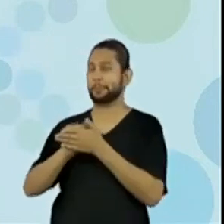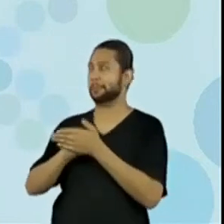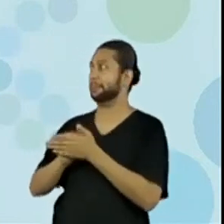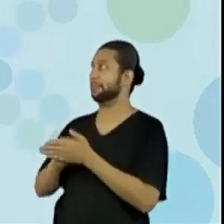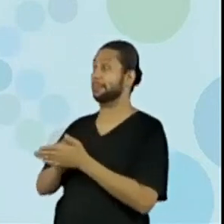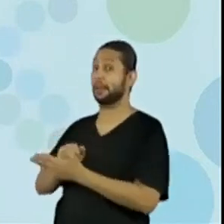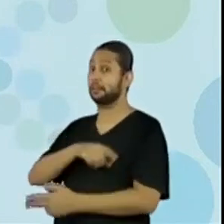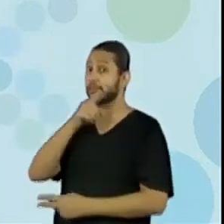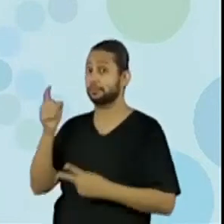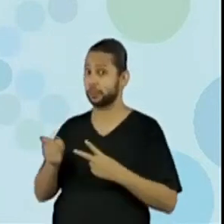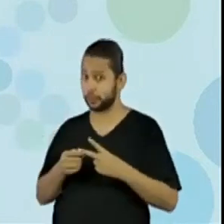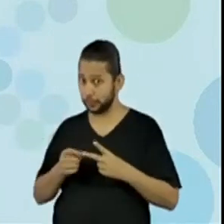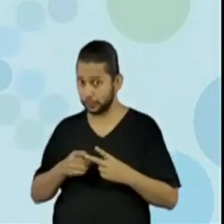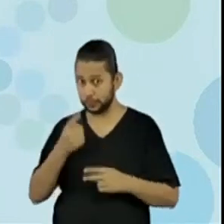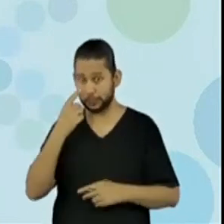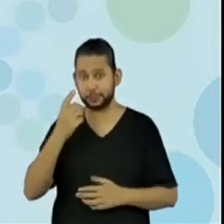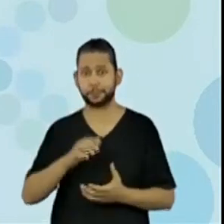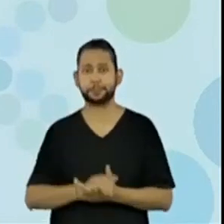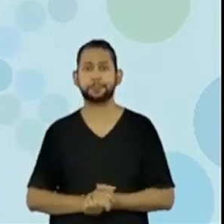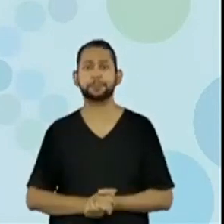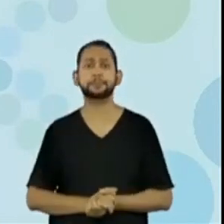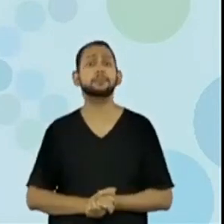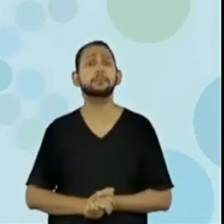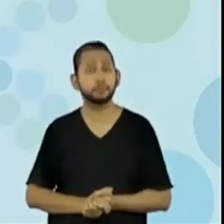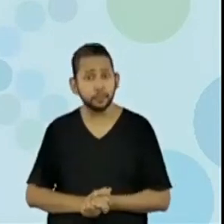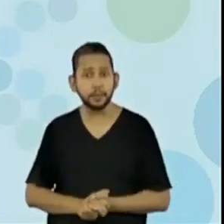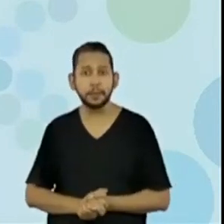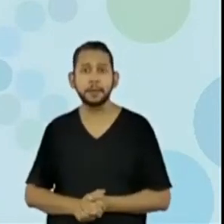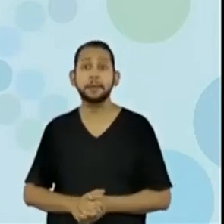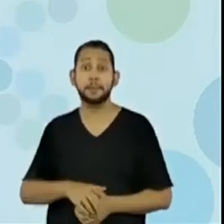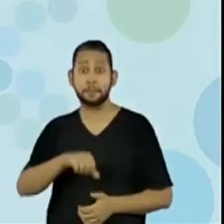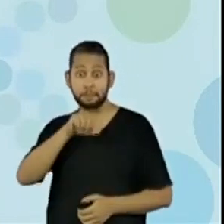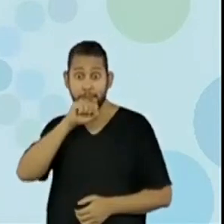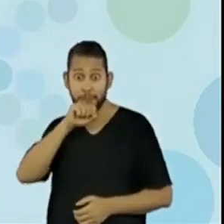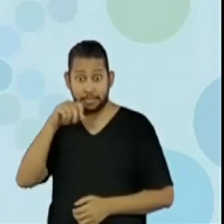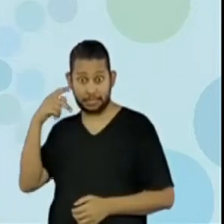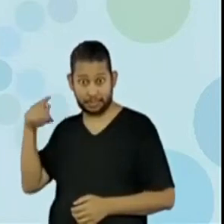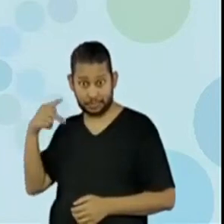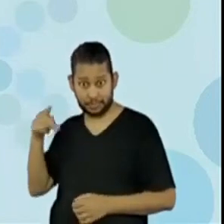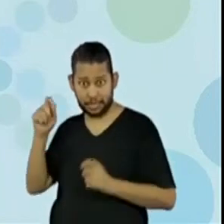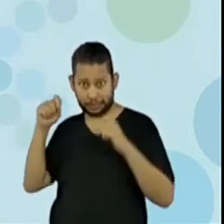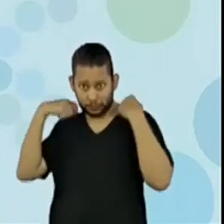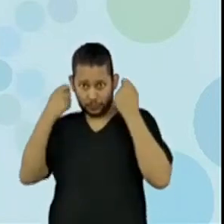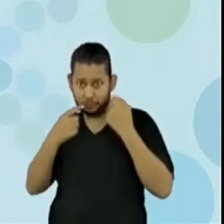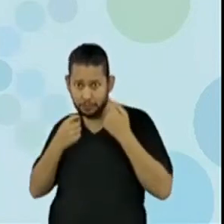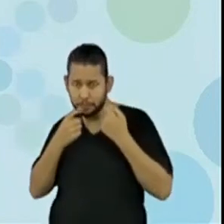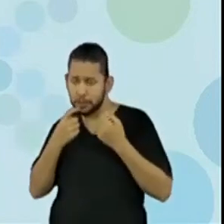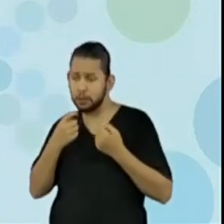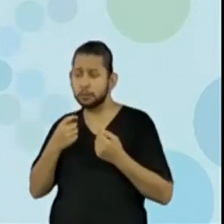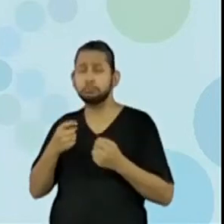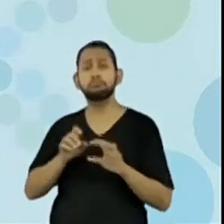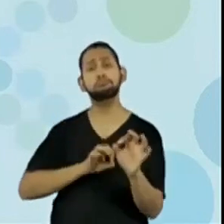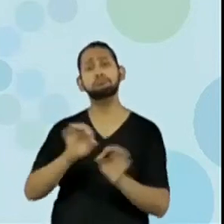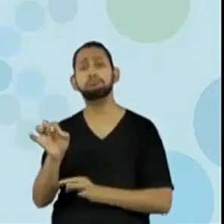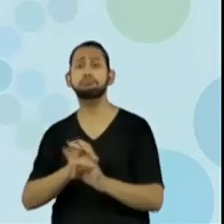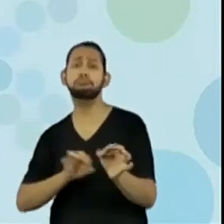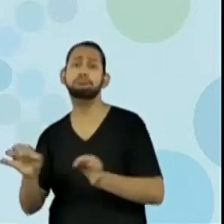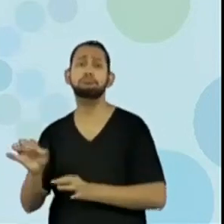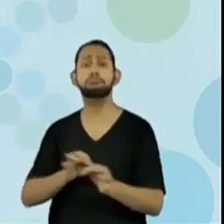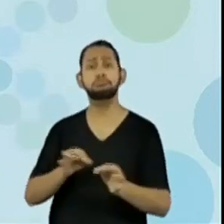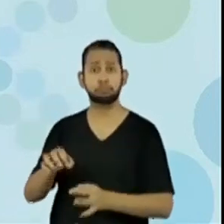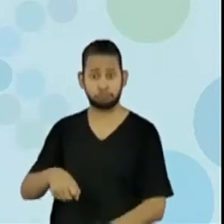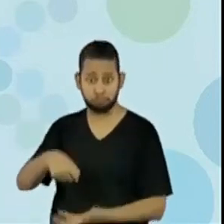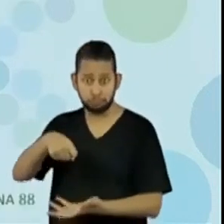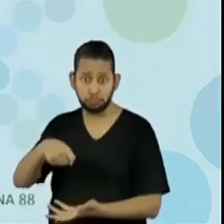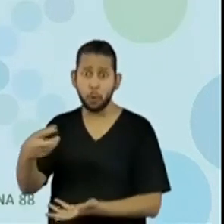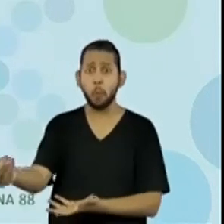Vamos lá. O que a mãe de Chapeuzinho colocou na cesta para a vovó? Então, olha só, já na segunda parte